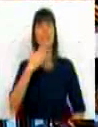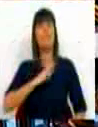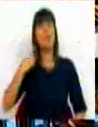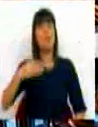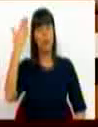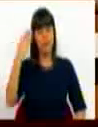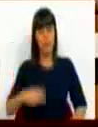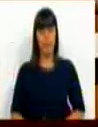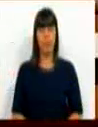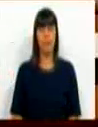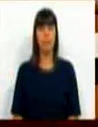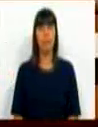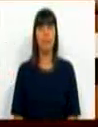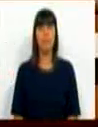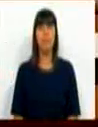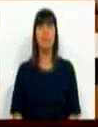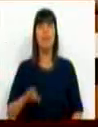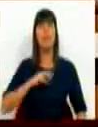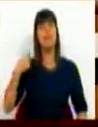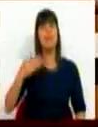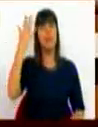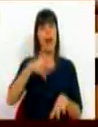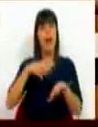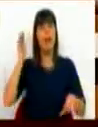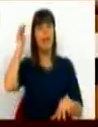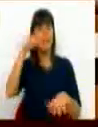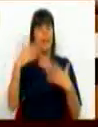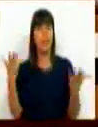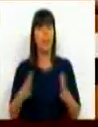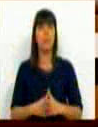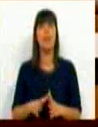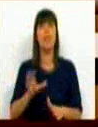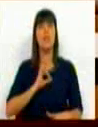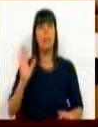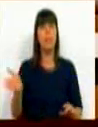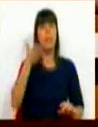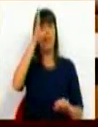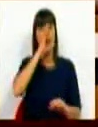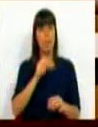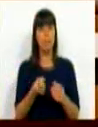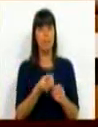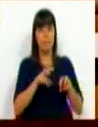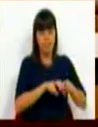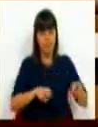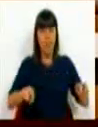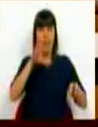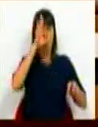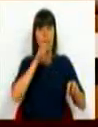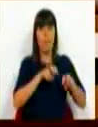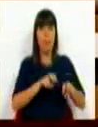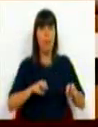Sr. Presidente, Sr. Presidente da Assembleia da República, Sr. Primeiro-Ministro e restantes membros do